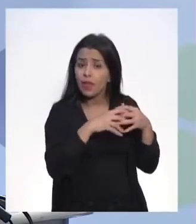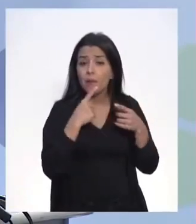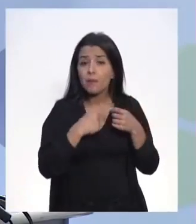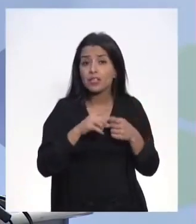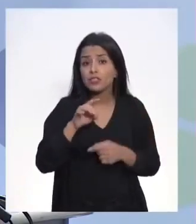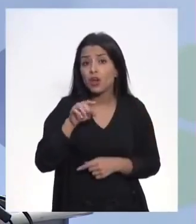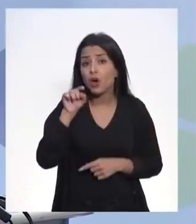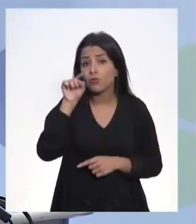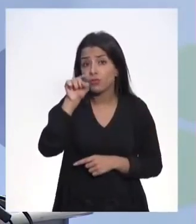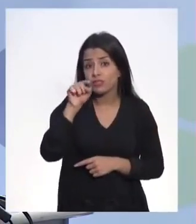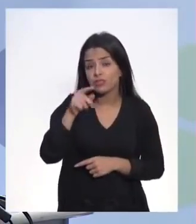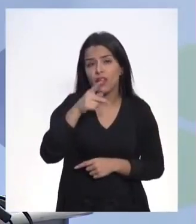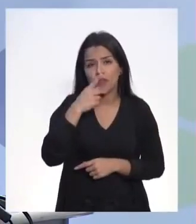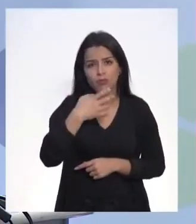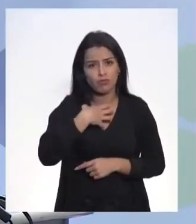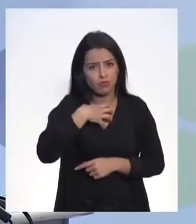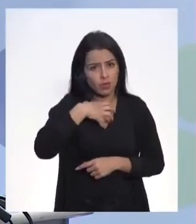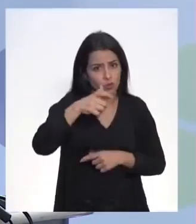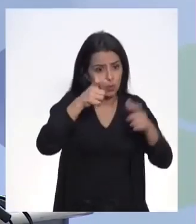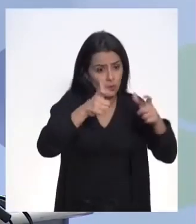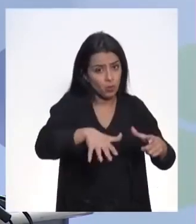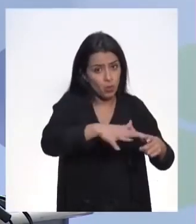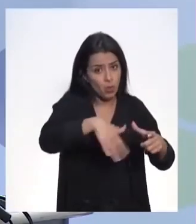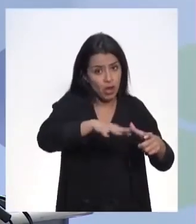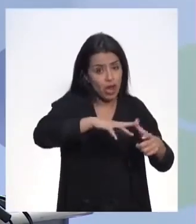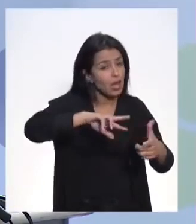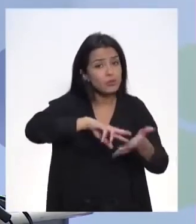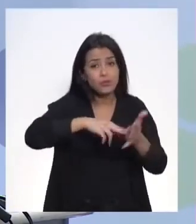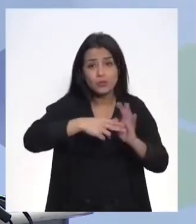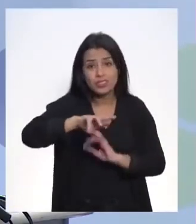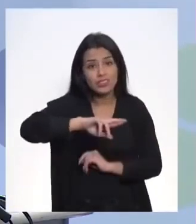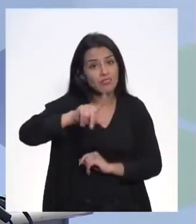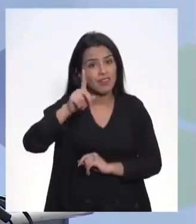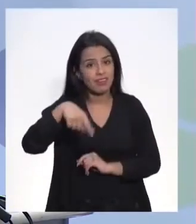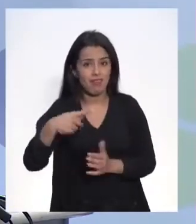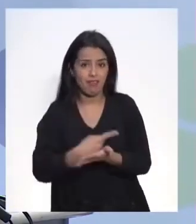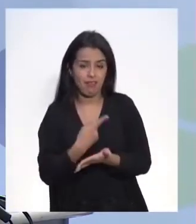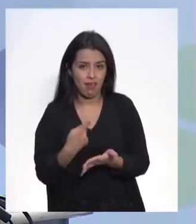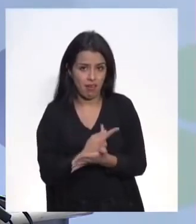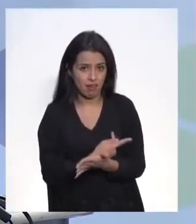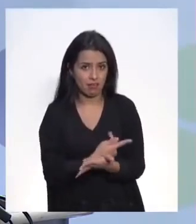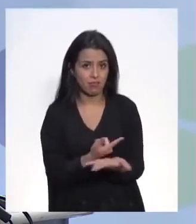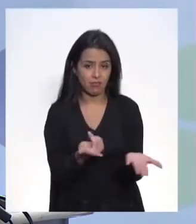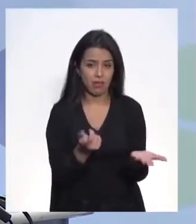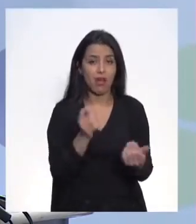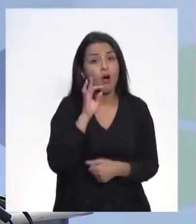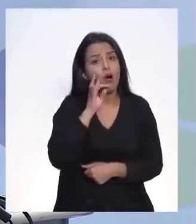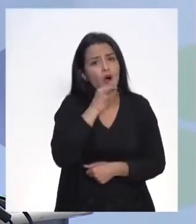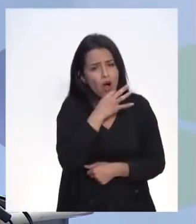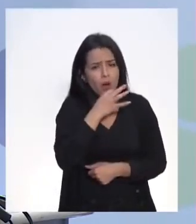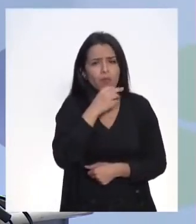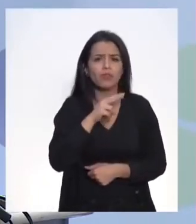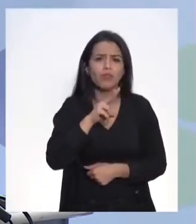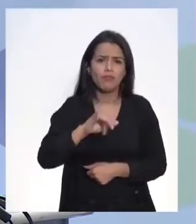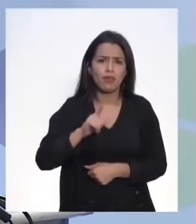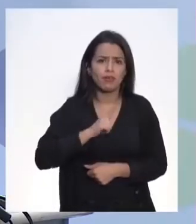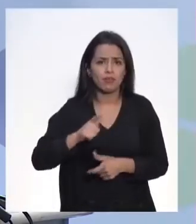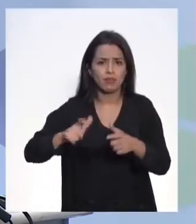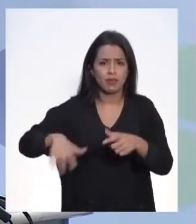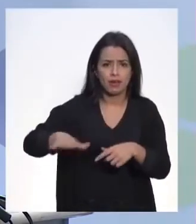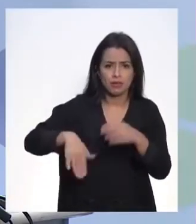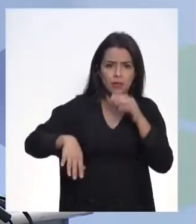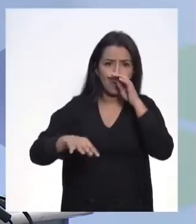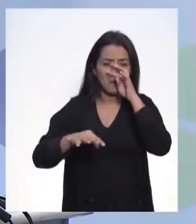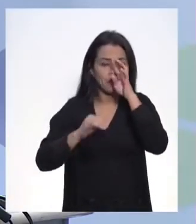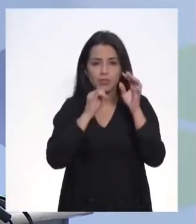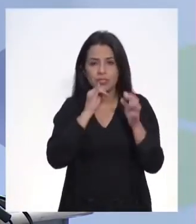porque você fala com regionalismos que você não fala corretamente ou Isso. adequadamente, né? Obviamente que no seu ambiente de trabalho você não vai falar talvez